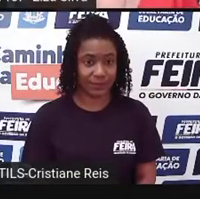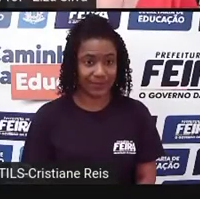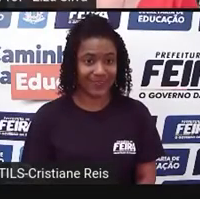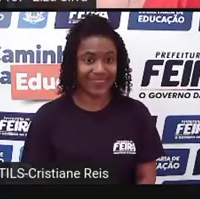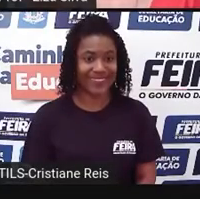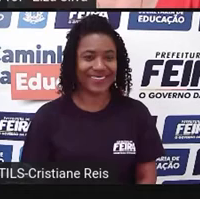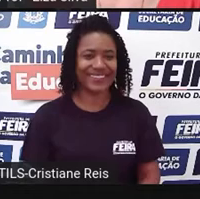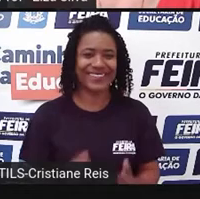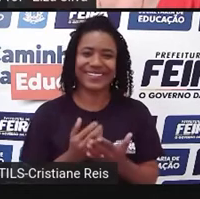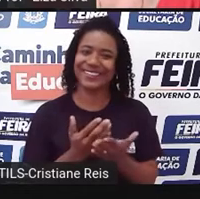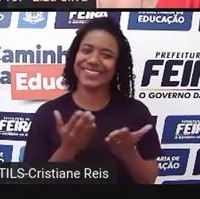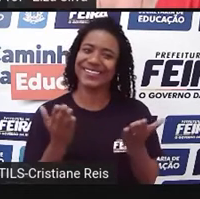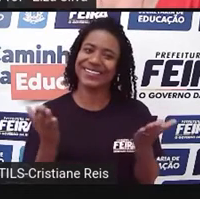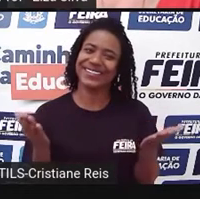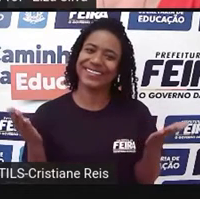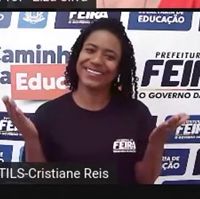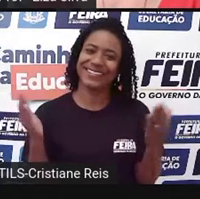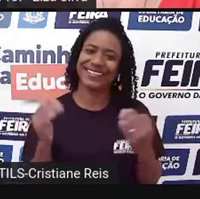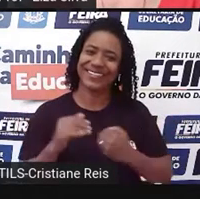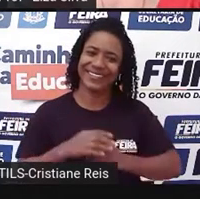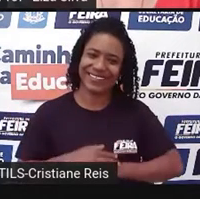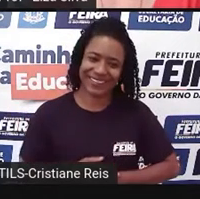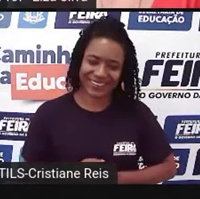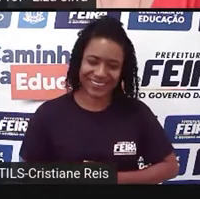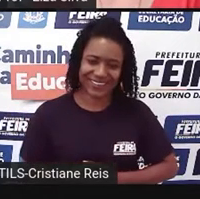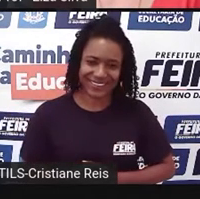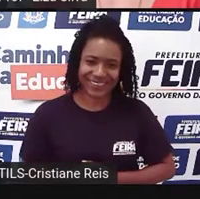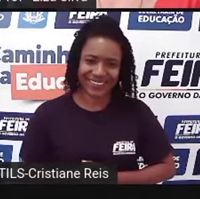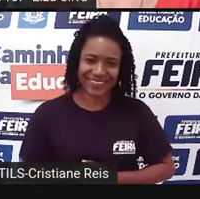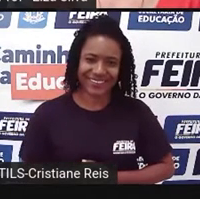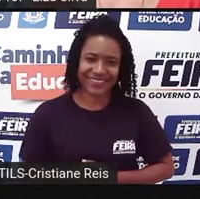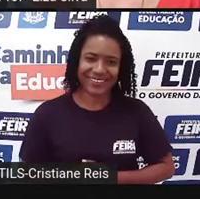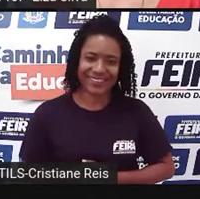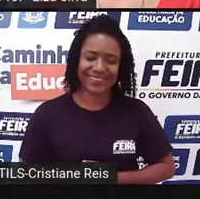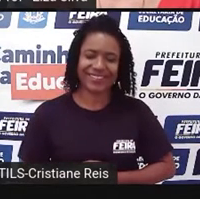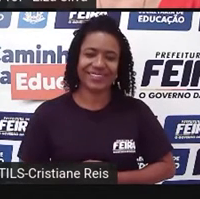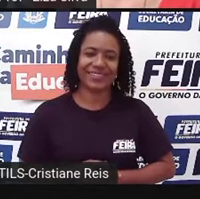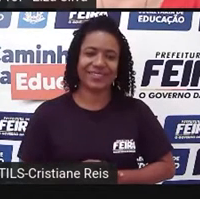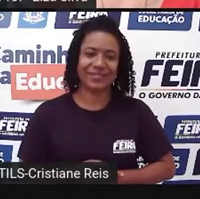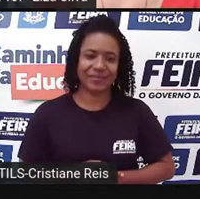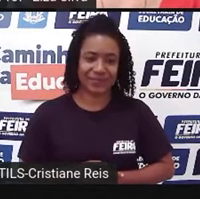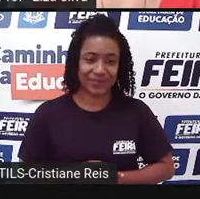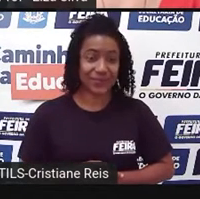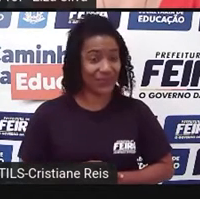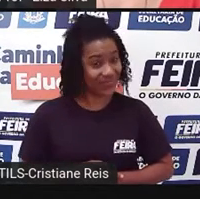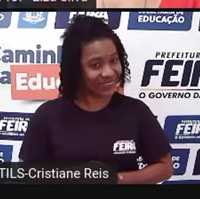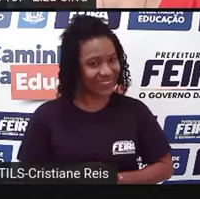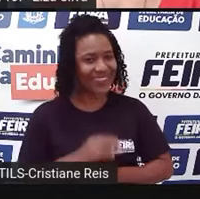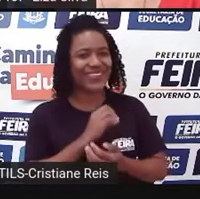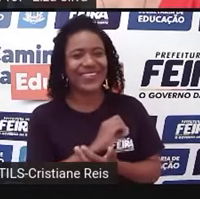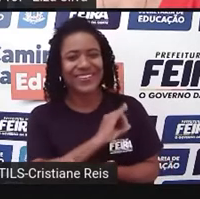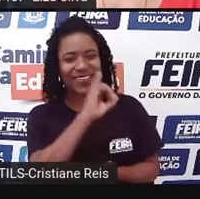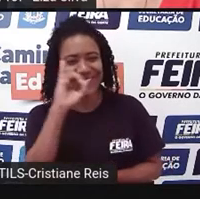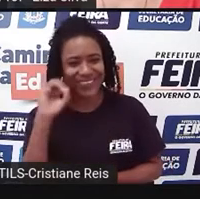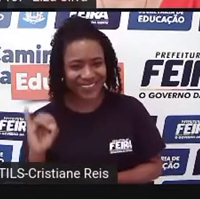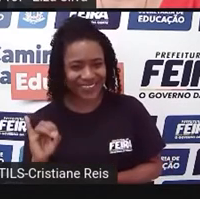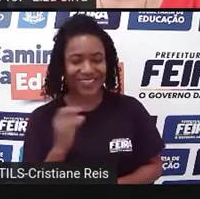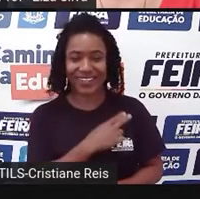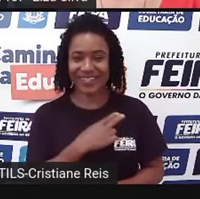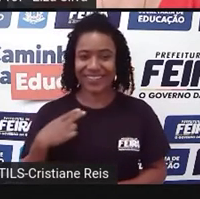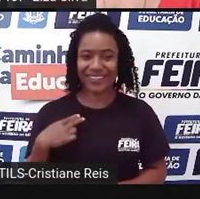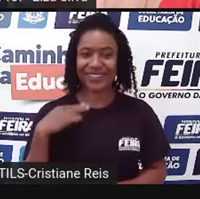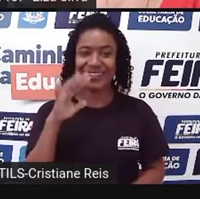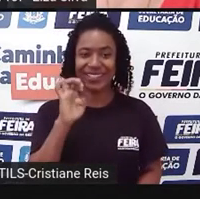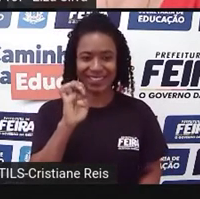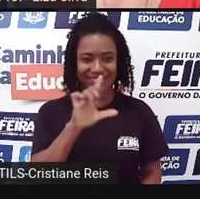E ai Ever One a Nilza Silva ai Meneghel Stitch Olá estudantes eu sou Elsa